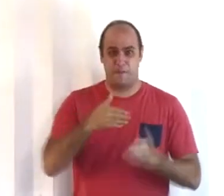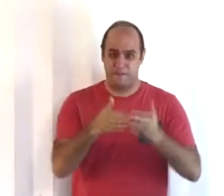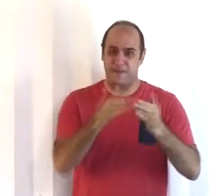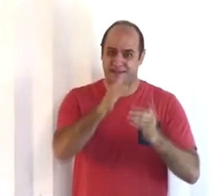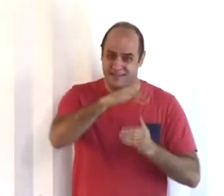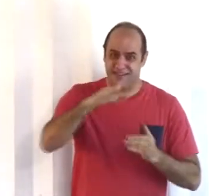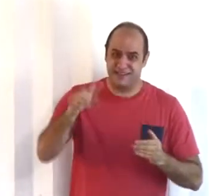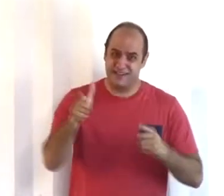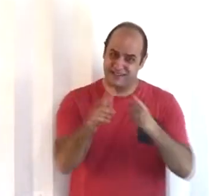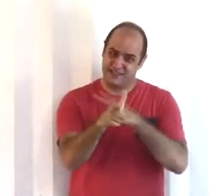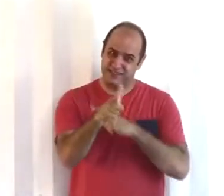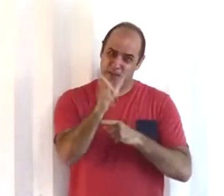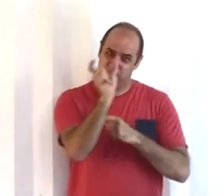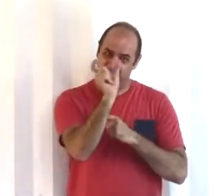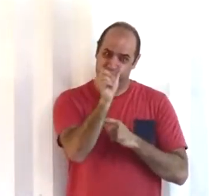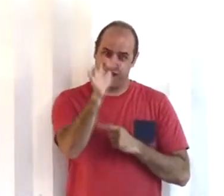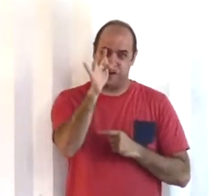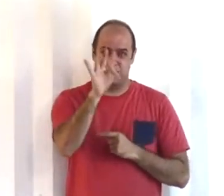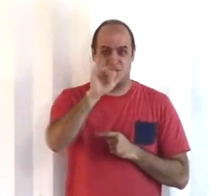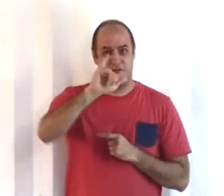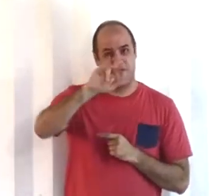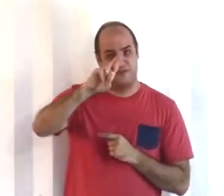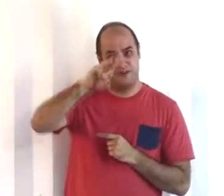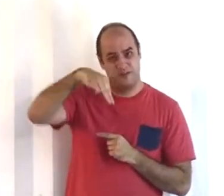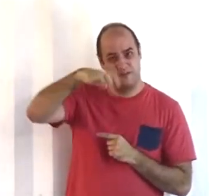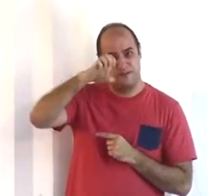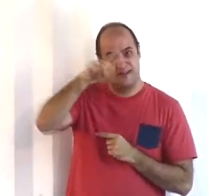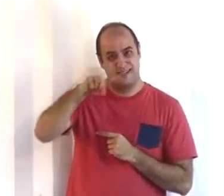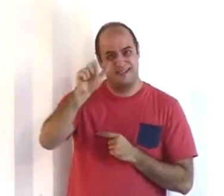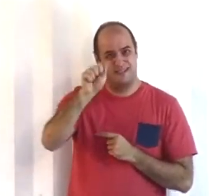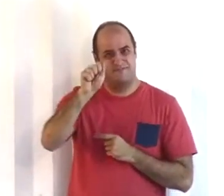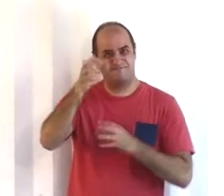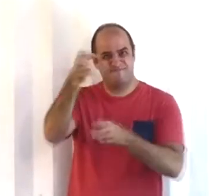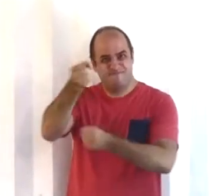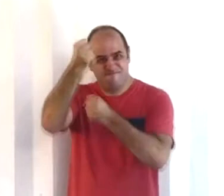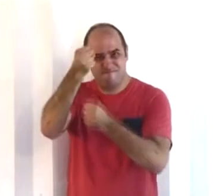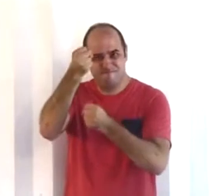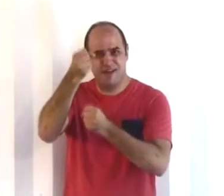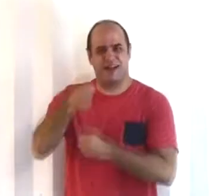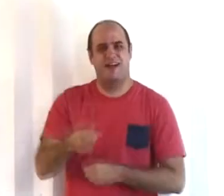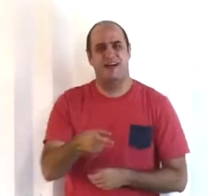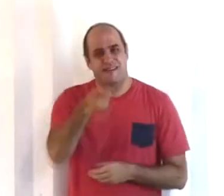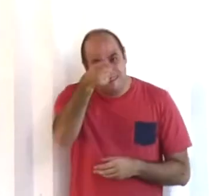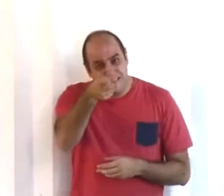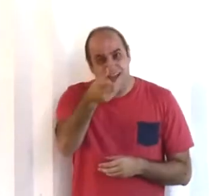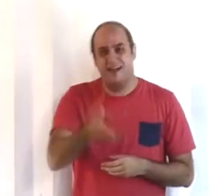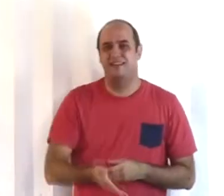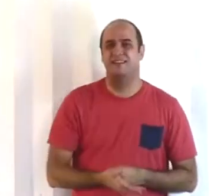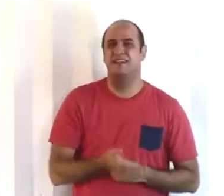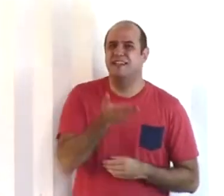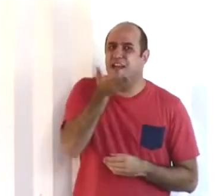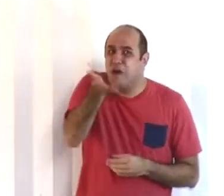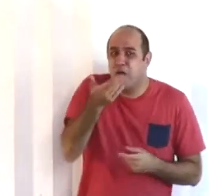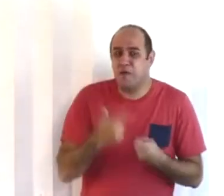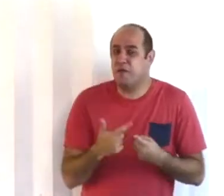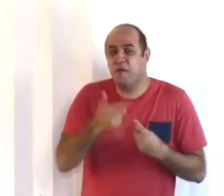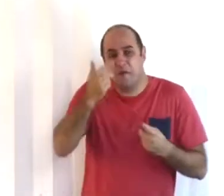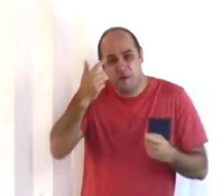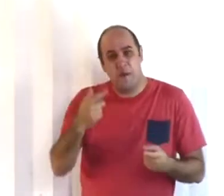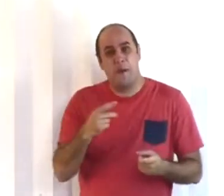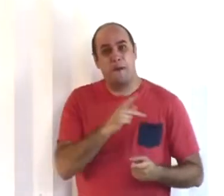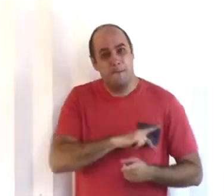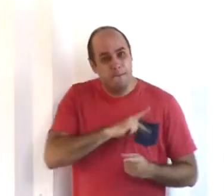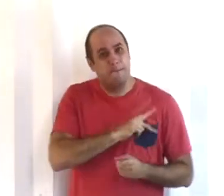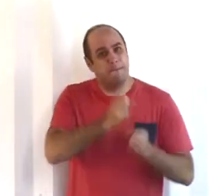escrevessem firmeza? A primeira coisa, o primeiro ideal, firmeza, é porque era isso que Paulo queria que os